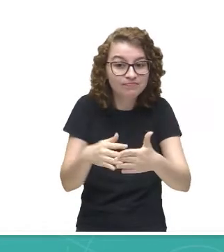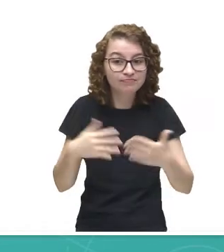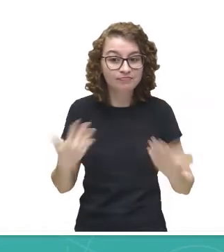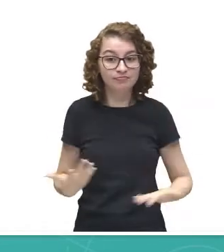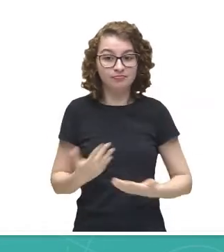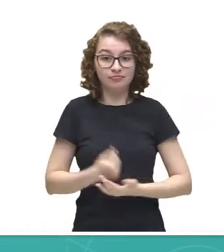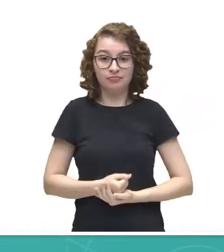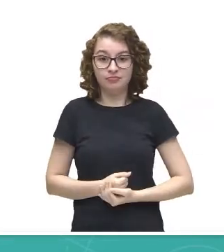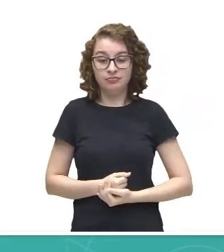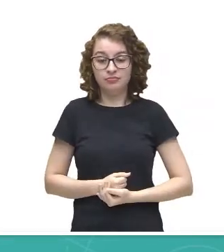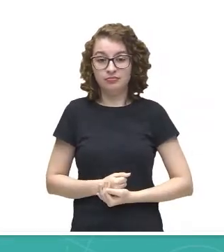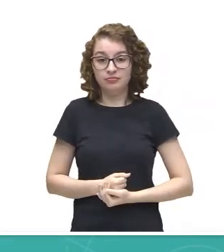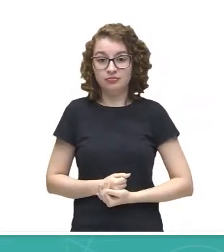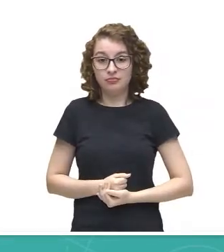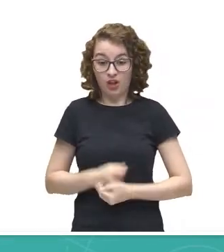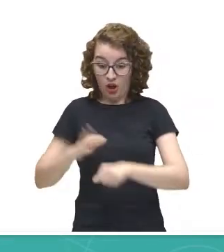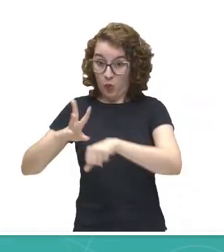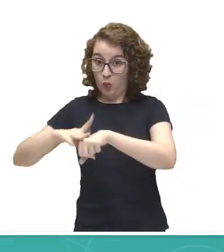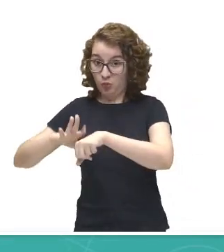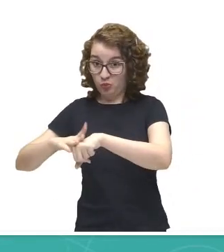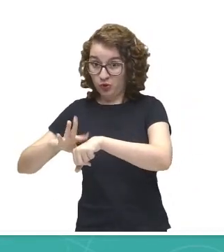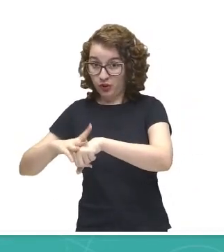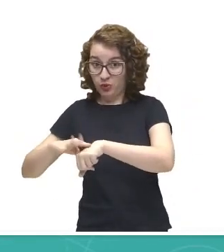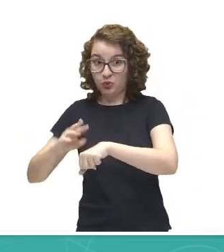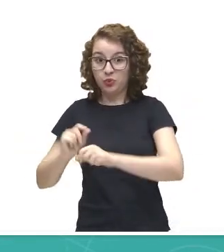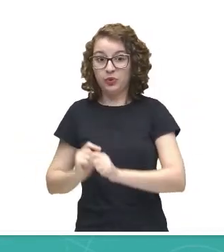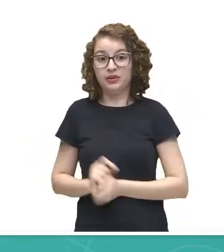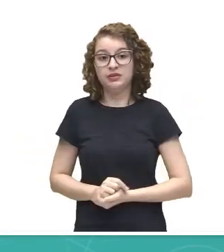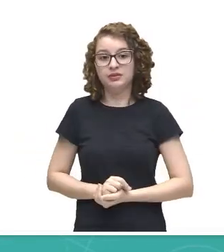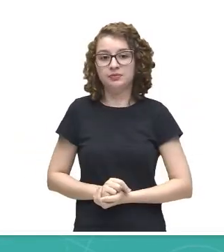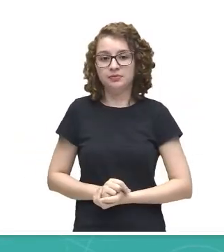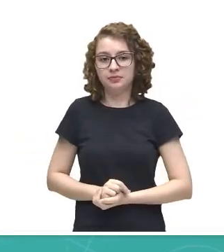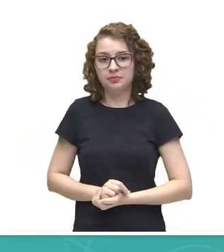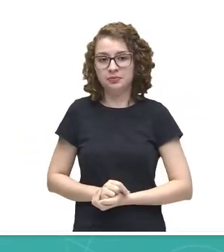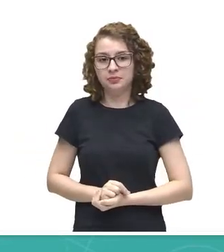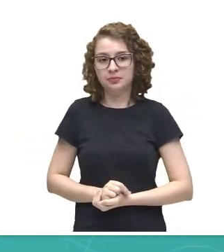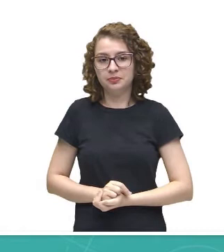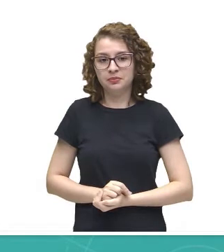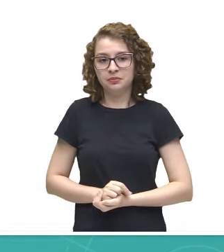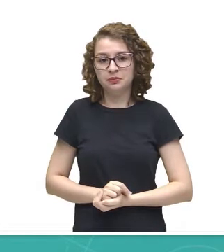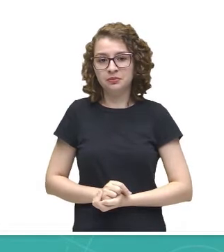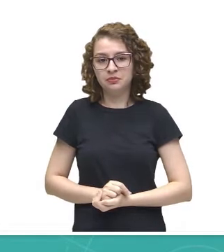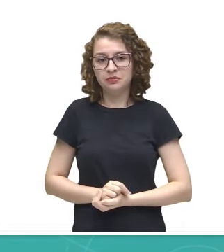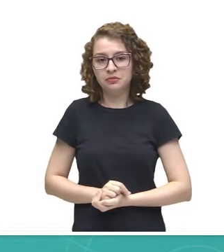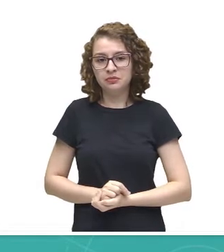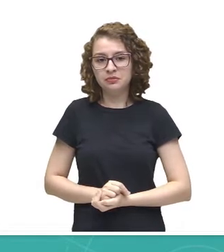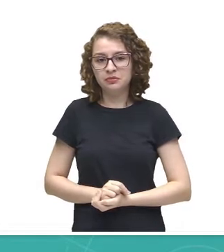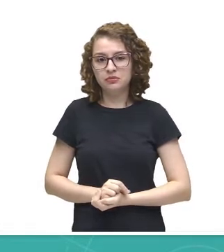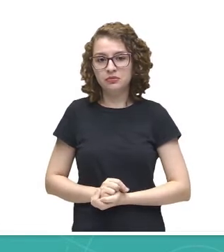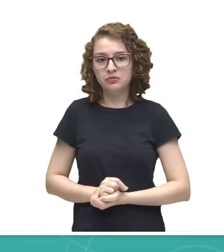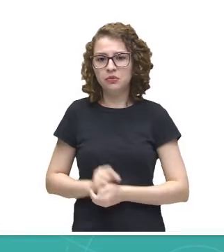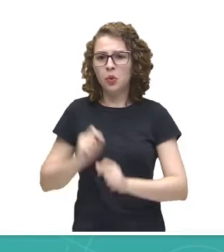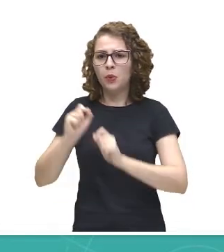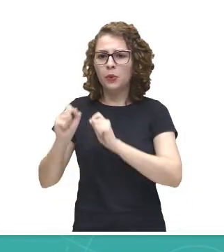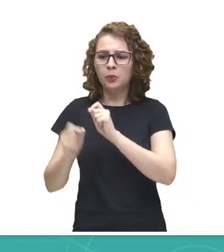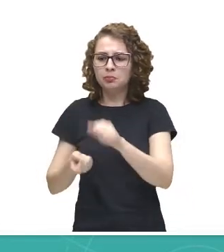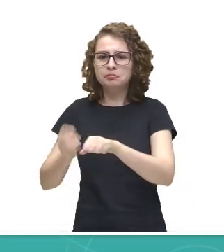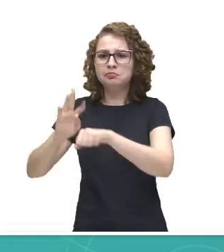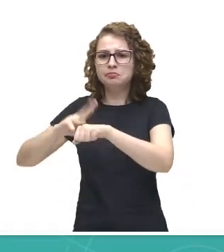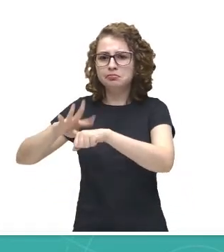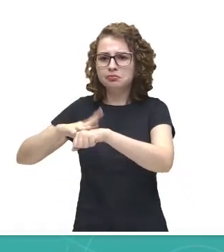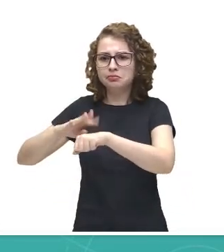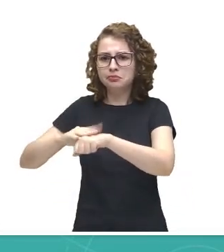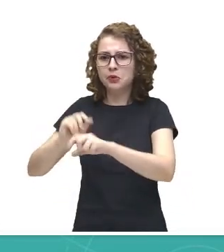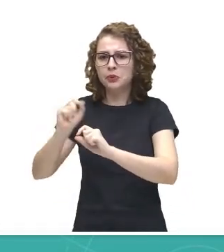E falando nessas doenças crônicas, vejam aí, tá? O que elas são? O que será